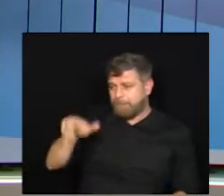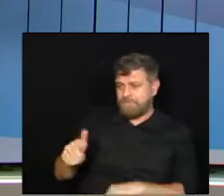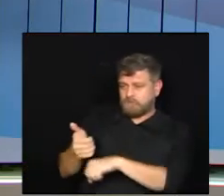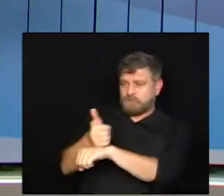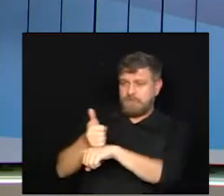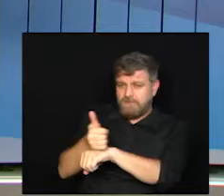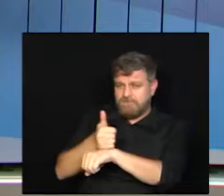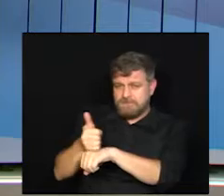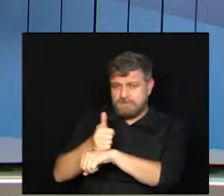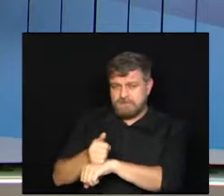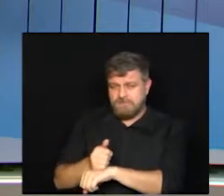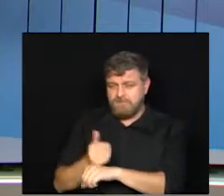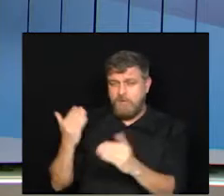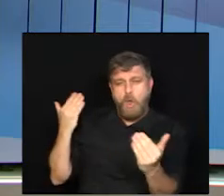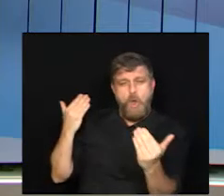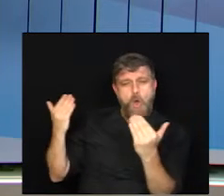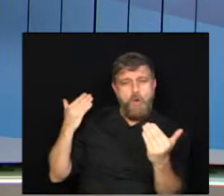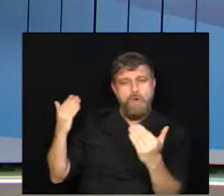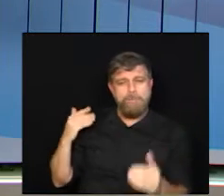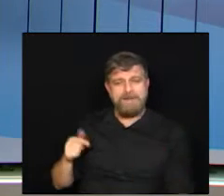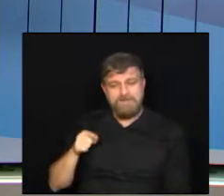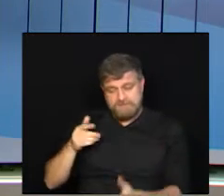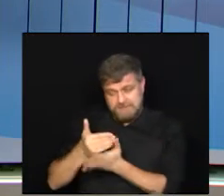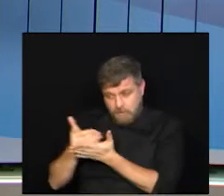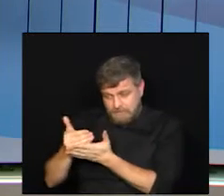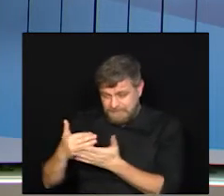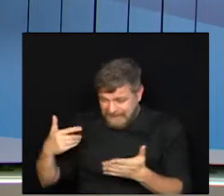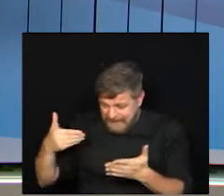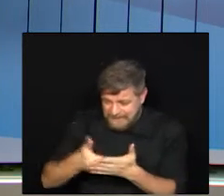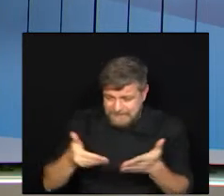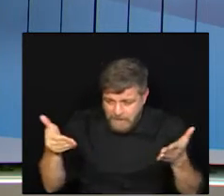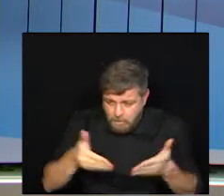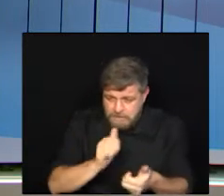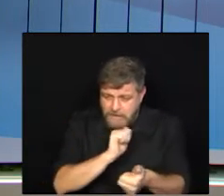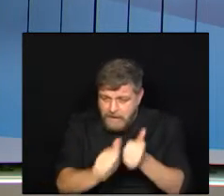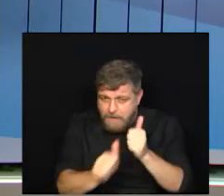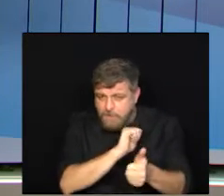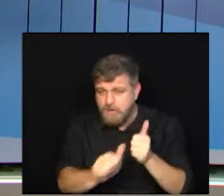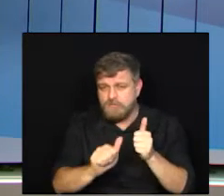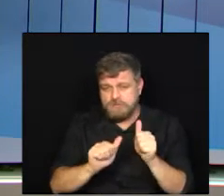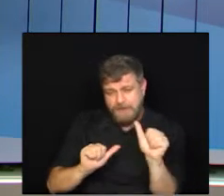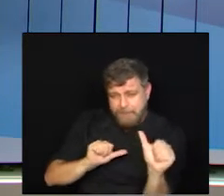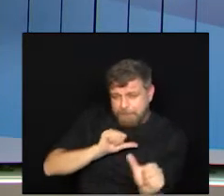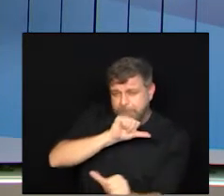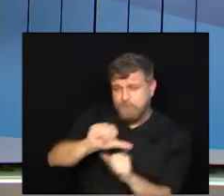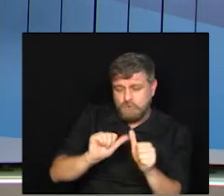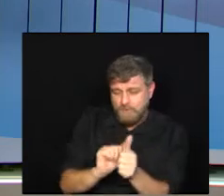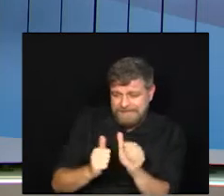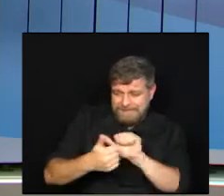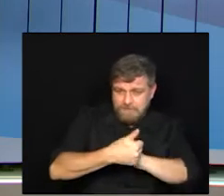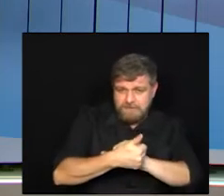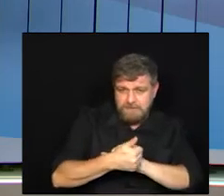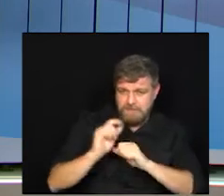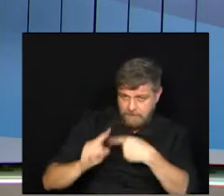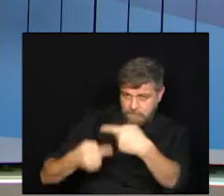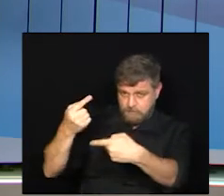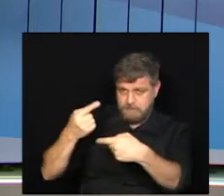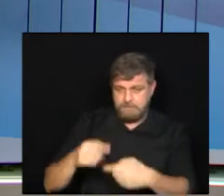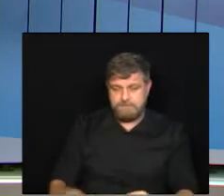de quando você começou para hoje? O esporte, ele já se adaptou, ele evoluiu?